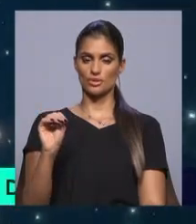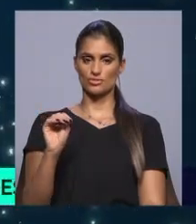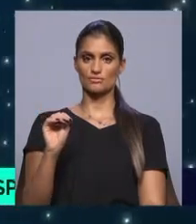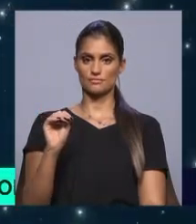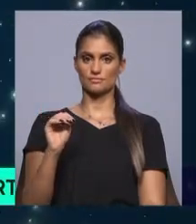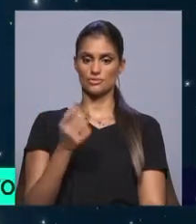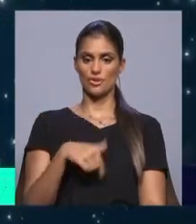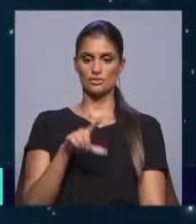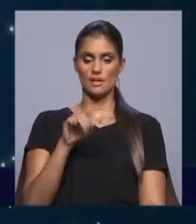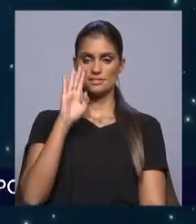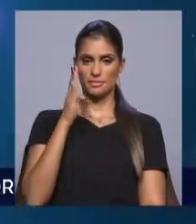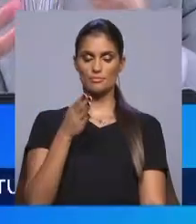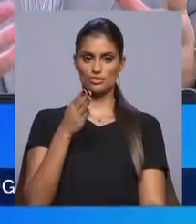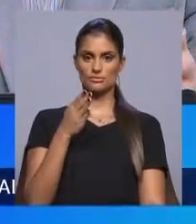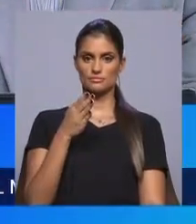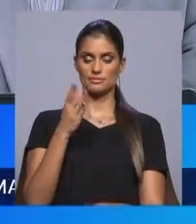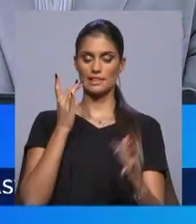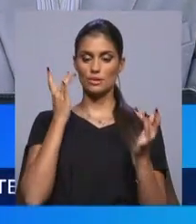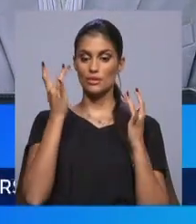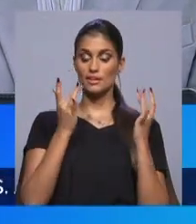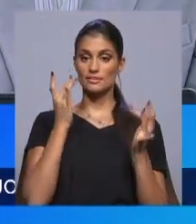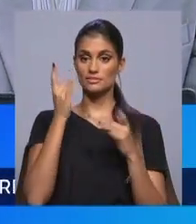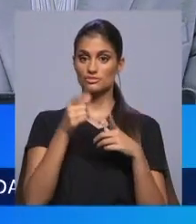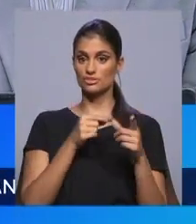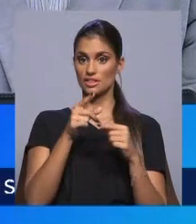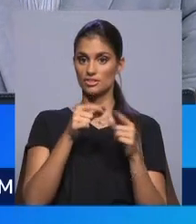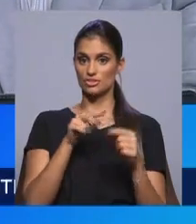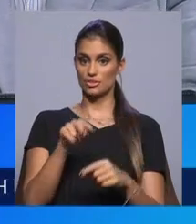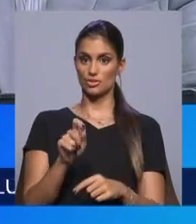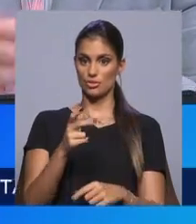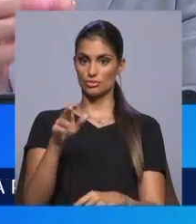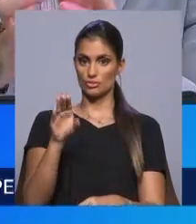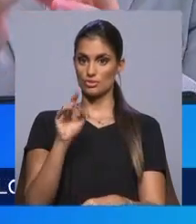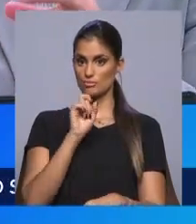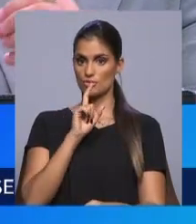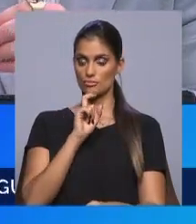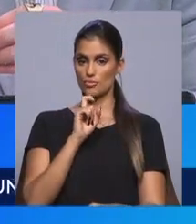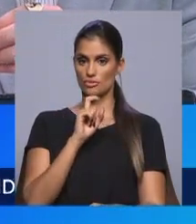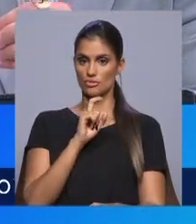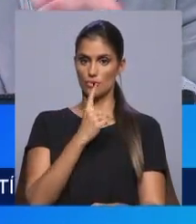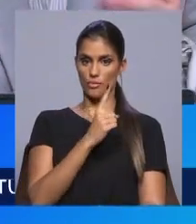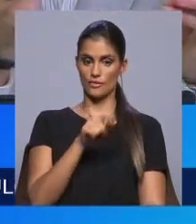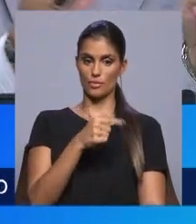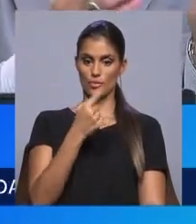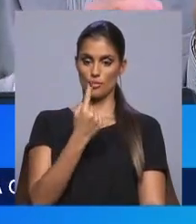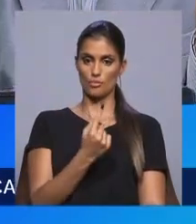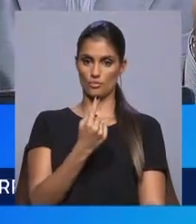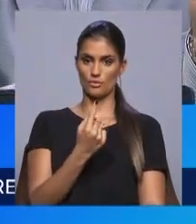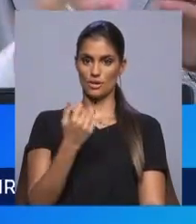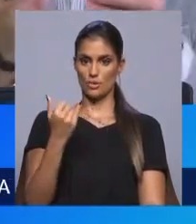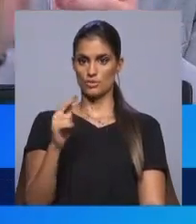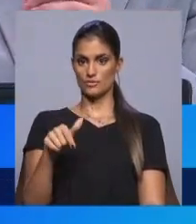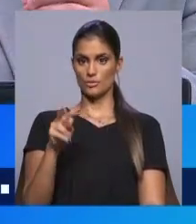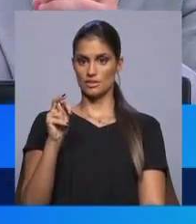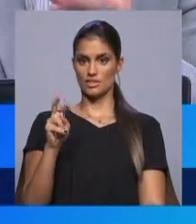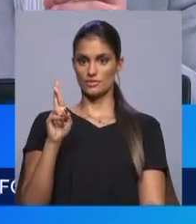portanto, nós também sabemos que, teoricamente, as estrelas de neutrões podem ter uma massa que vai entre 1,1 e 2,3